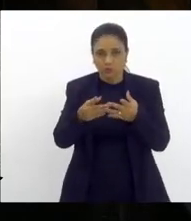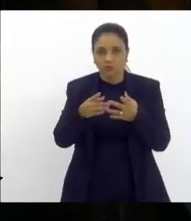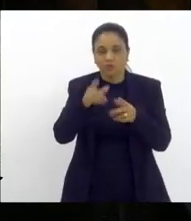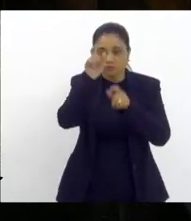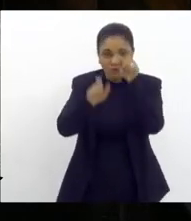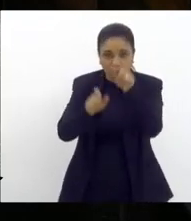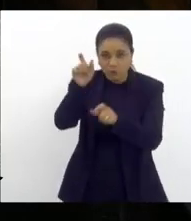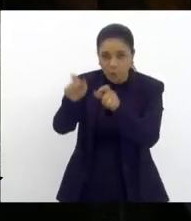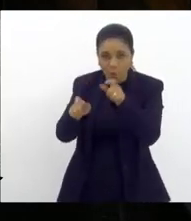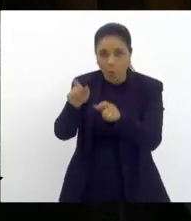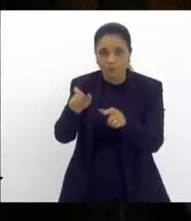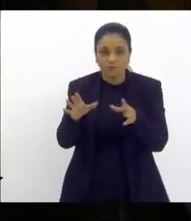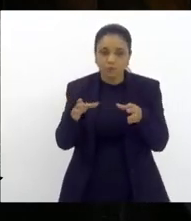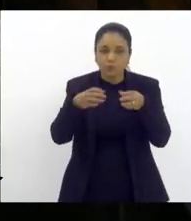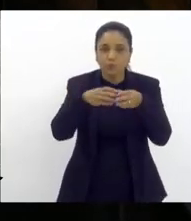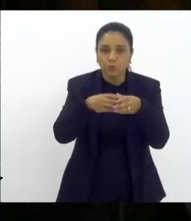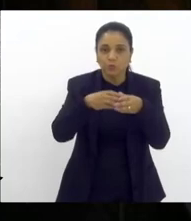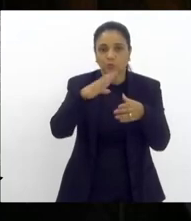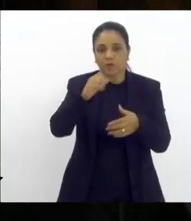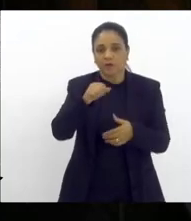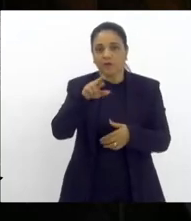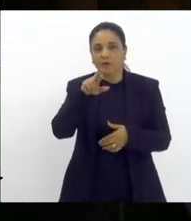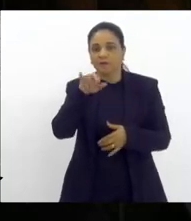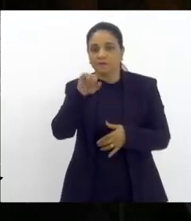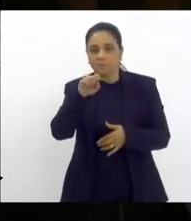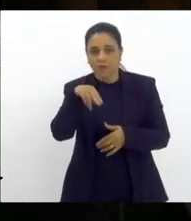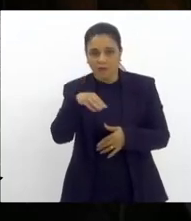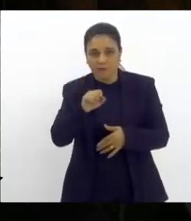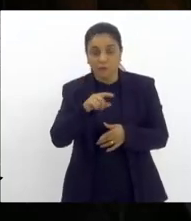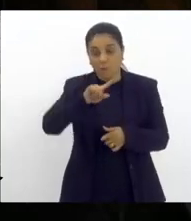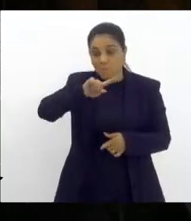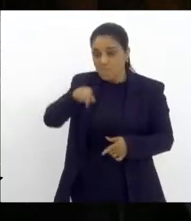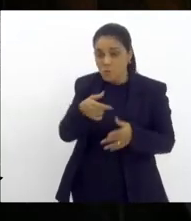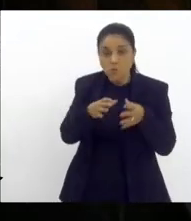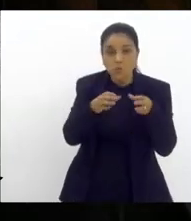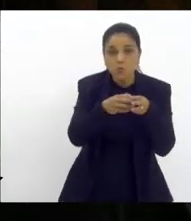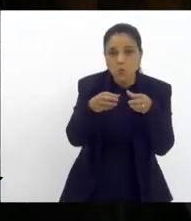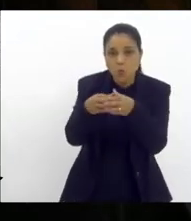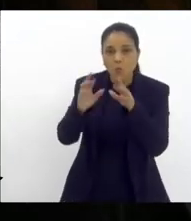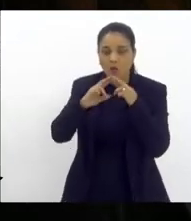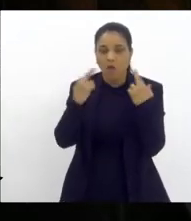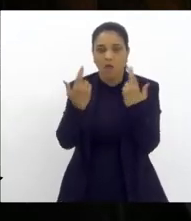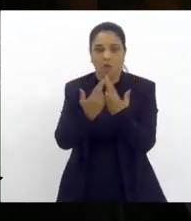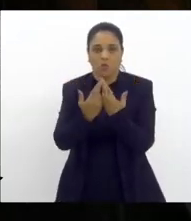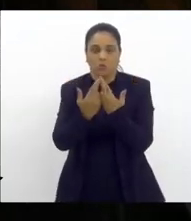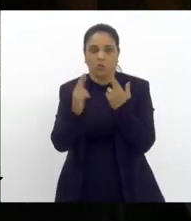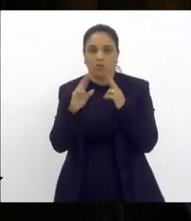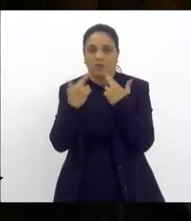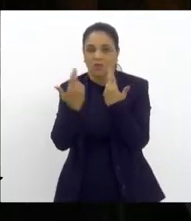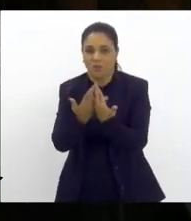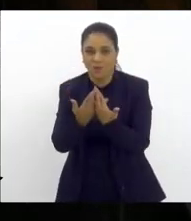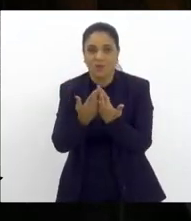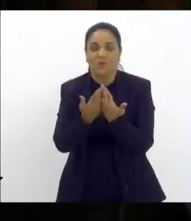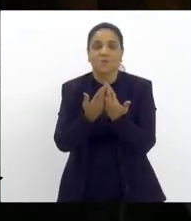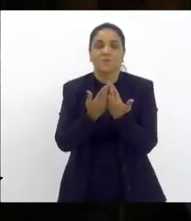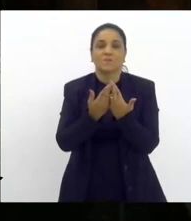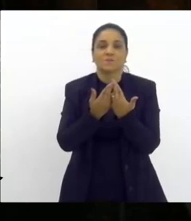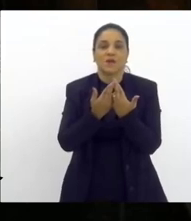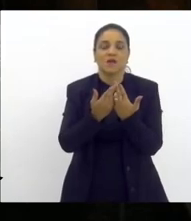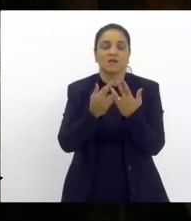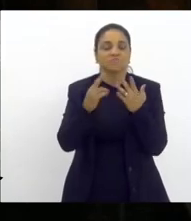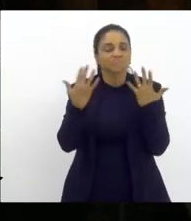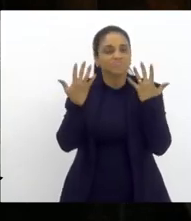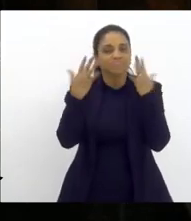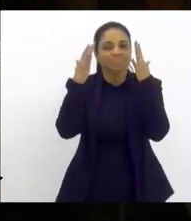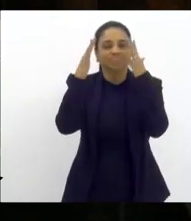quase mais de mil grupos de oração que se reúnem constantemente mais uma vez para saudar aquele